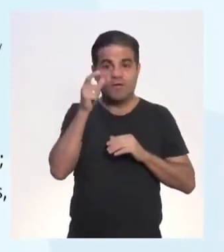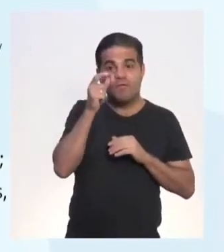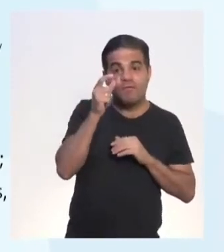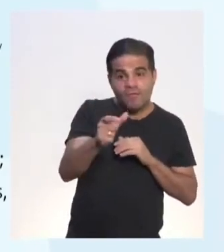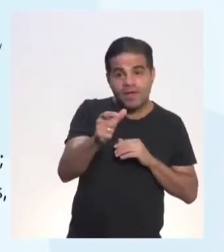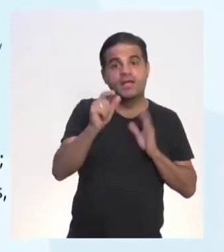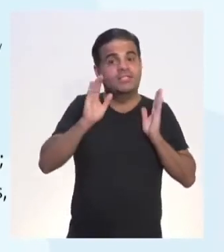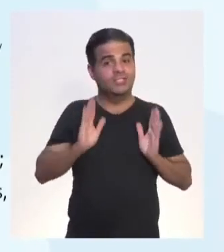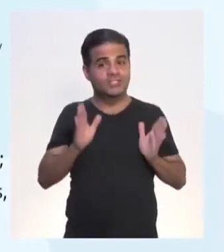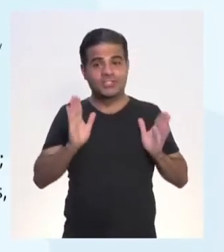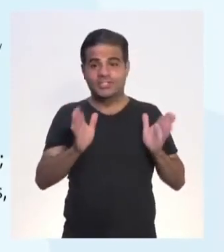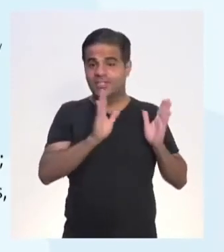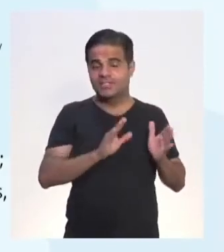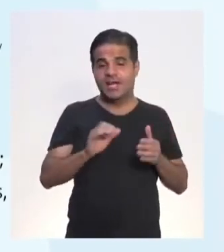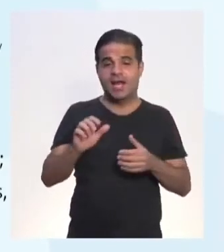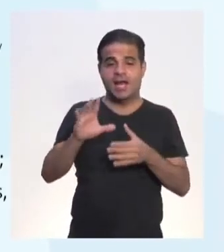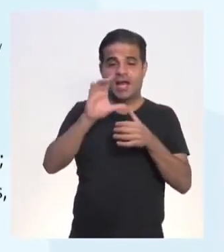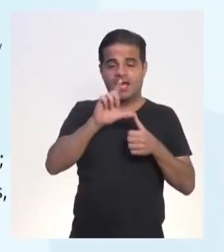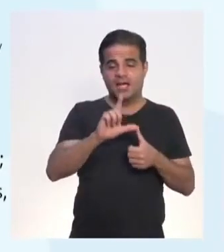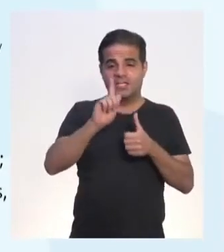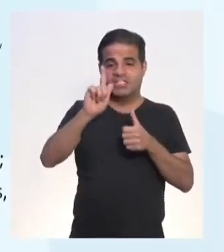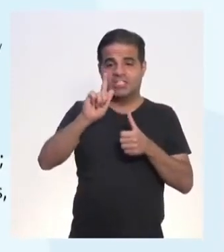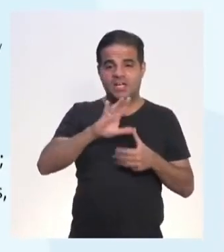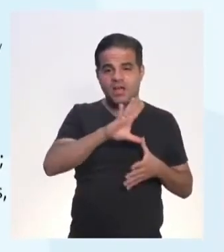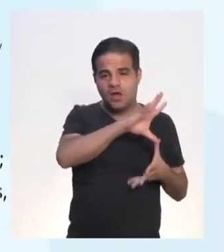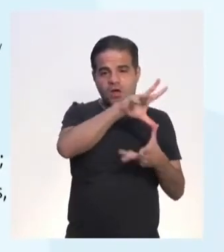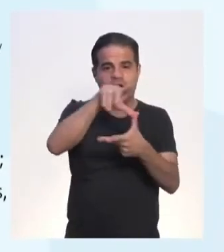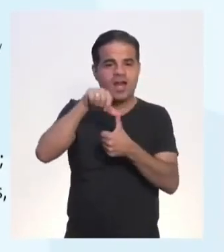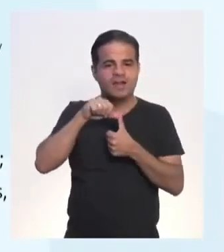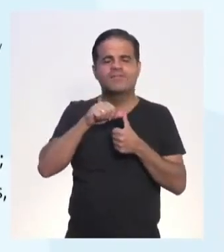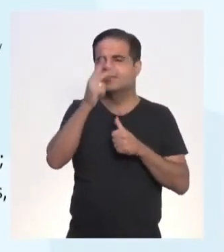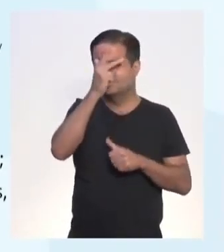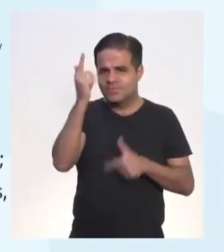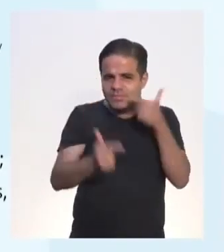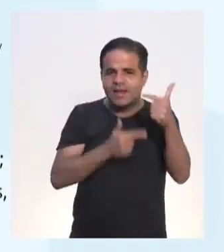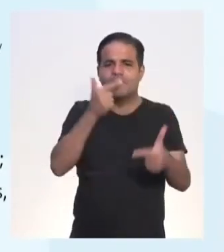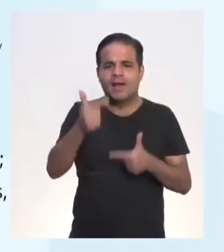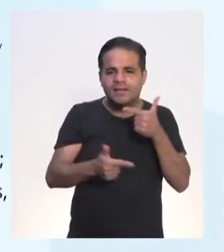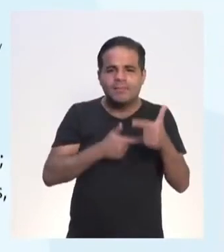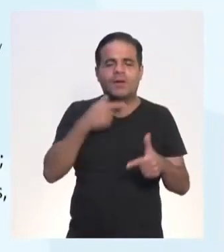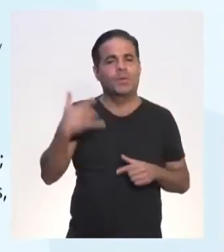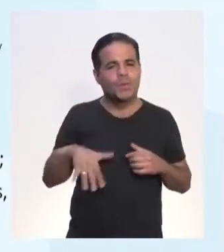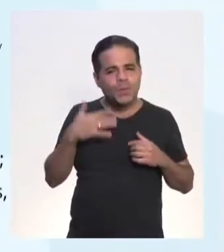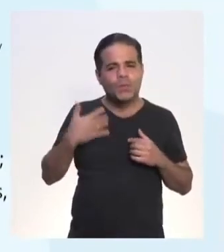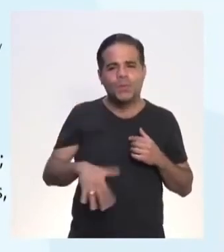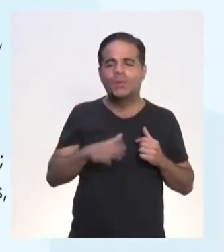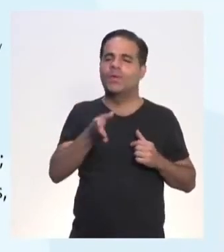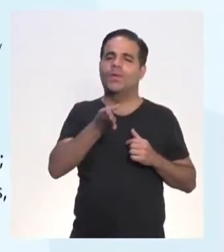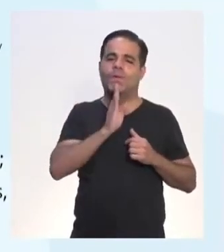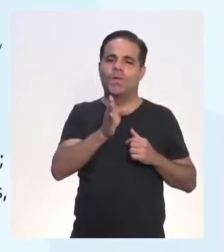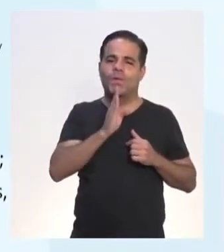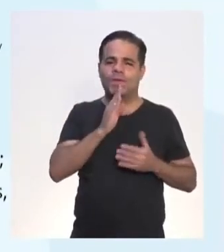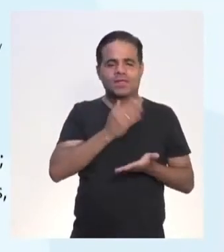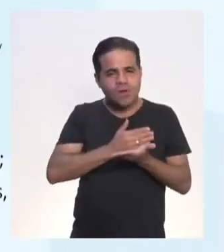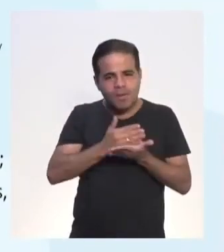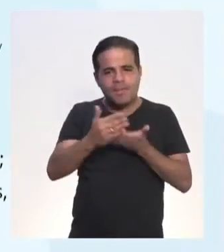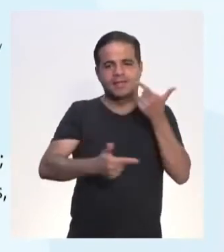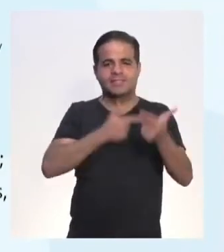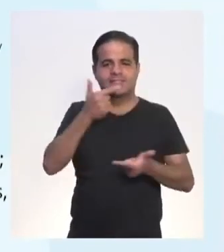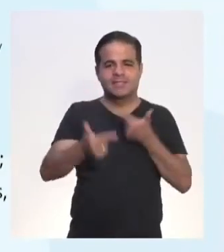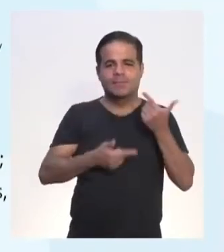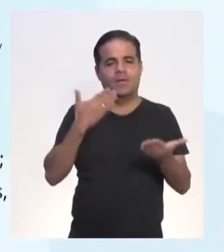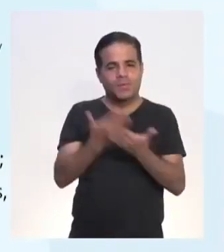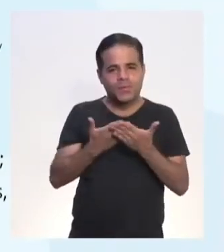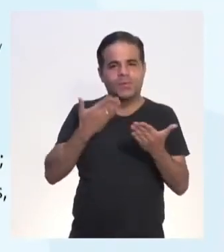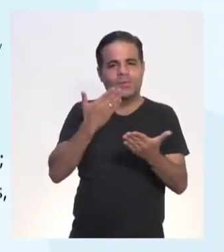aí em geografia, né? Lá nos anos iniciais, as professoras trabalham muito já começa esse trabalho, né? É